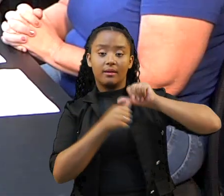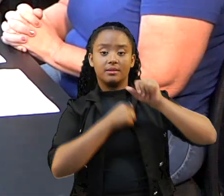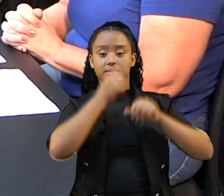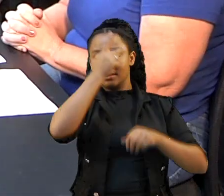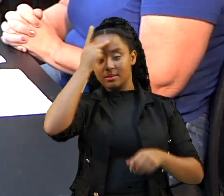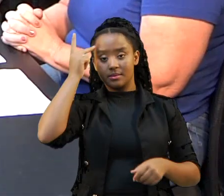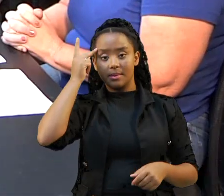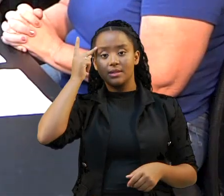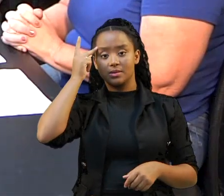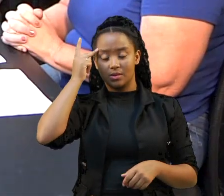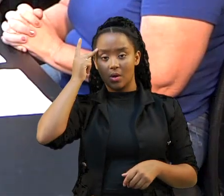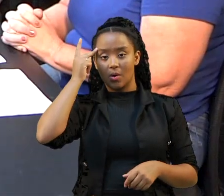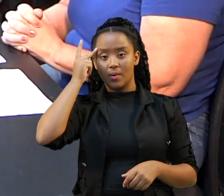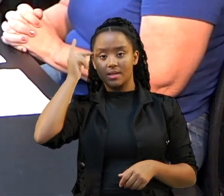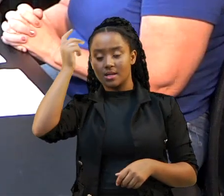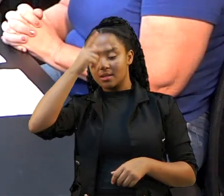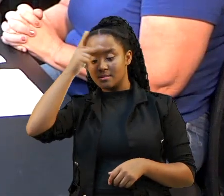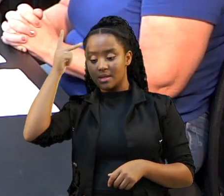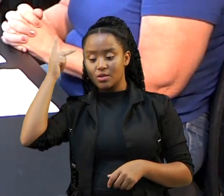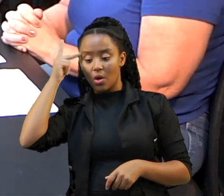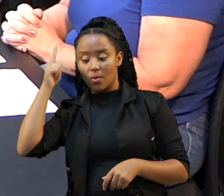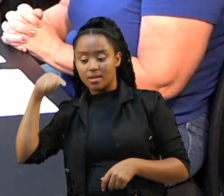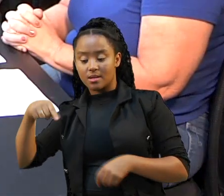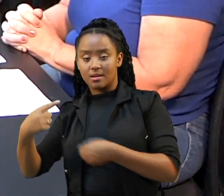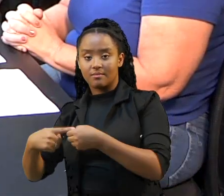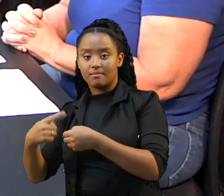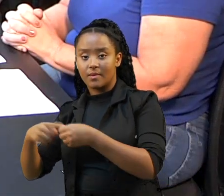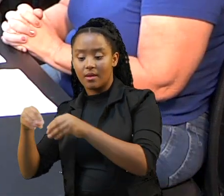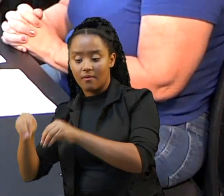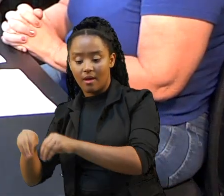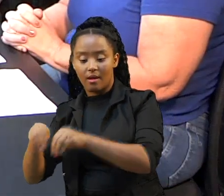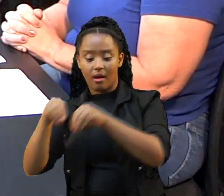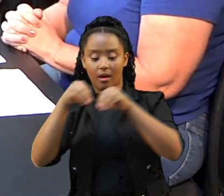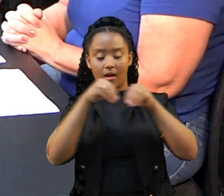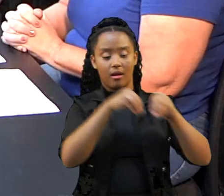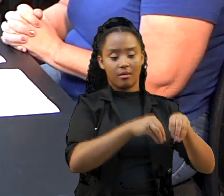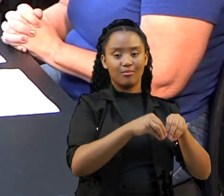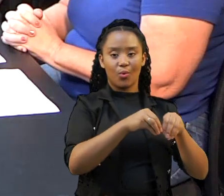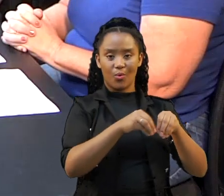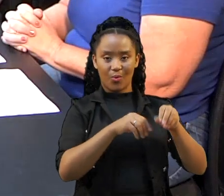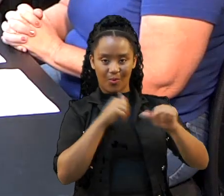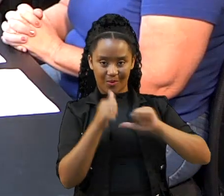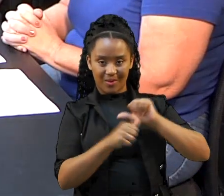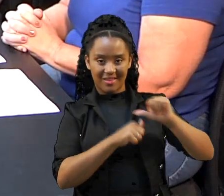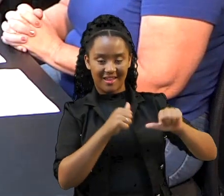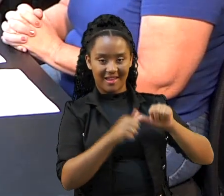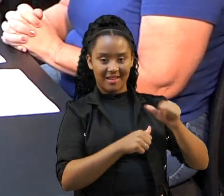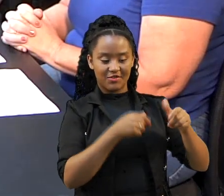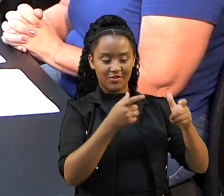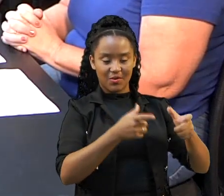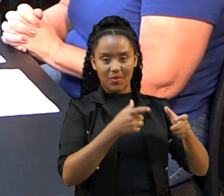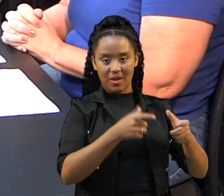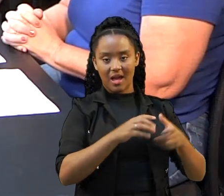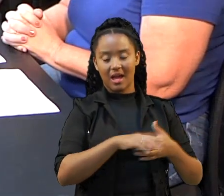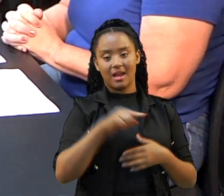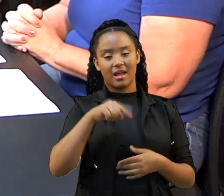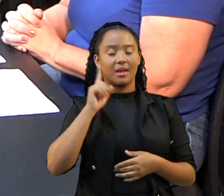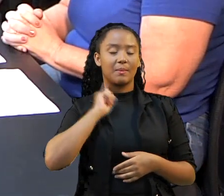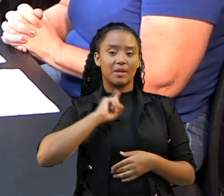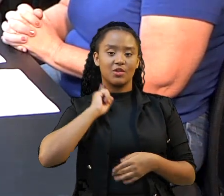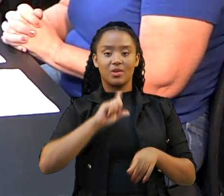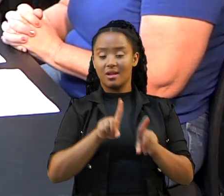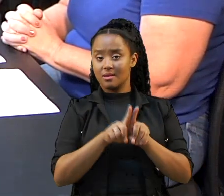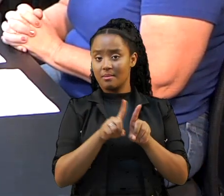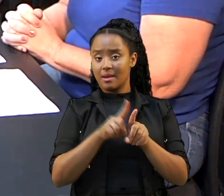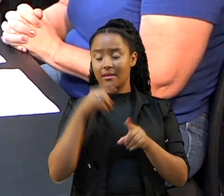pessoas, migração, né, das pessoas de lá para outros lugares do Brasil, que também passam por trabalho escravo nesses lugares. Aqui em Minas Gerais é muito